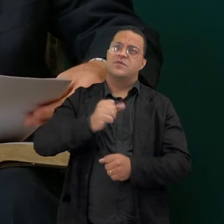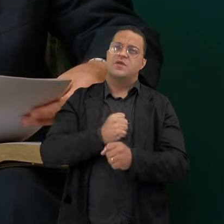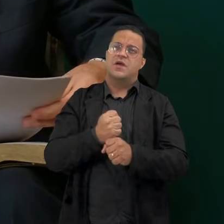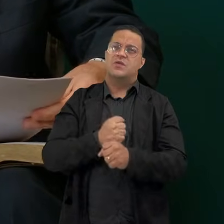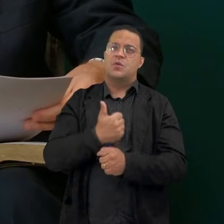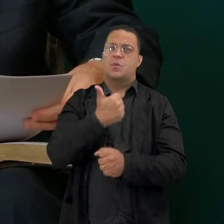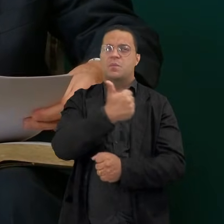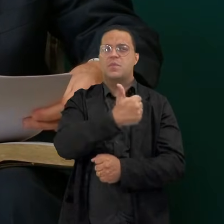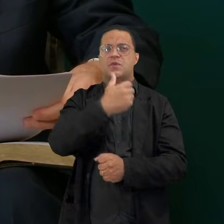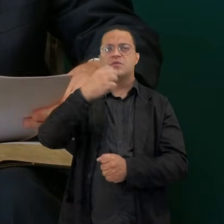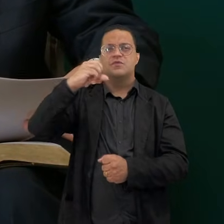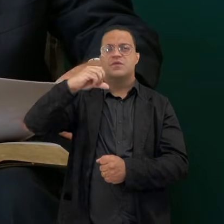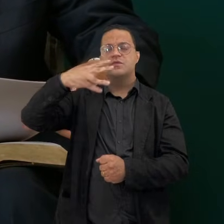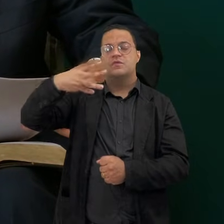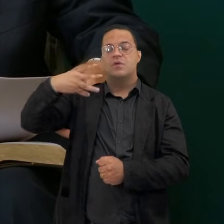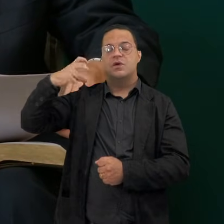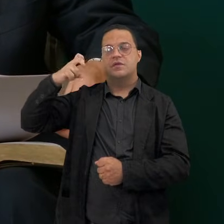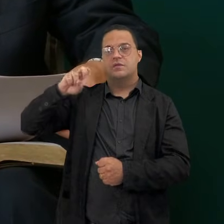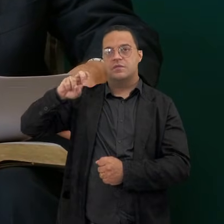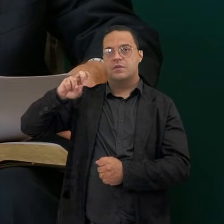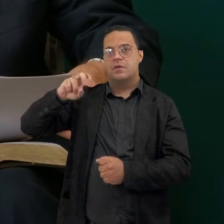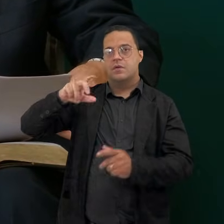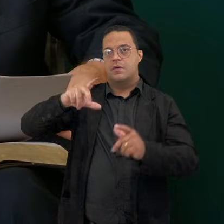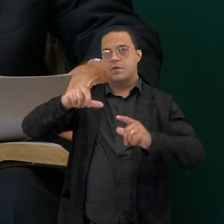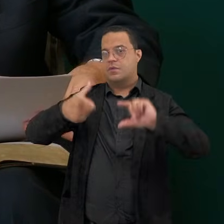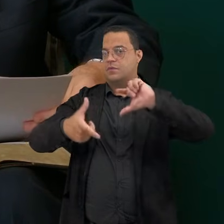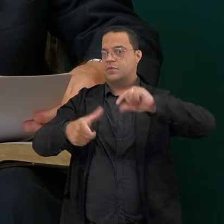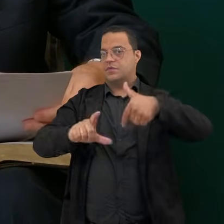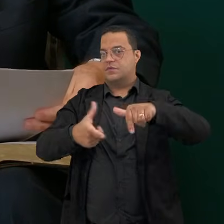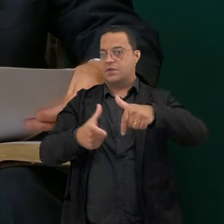Guerra, mais do que nunca eles começaram a trabalhar